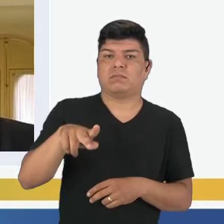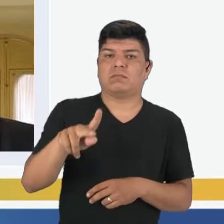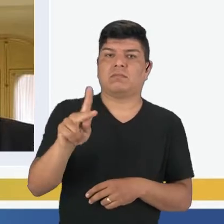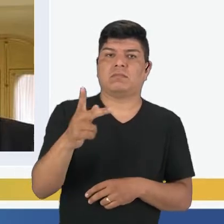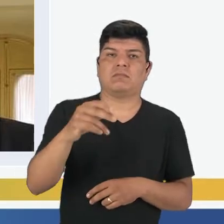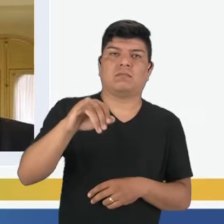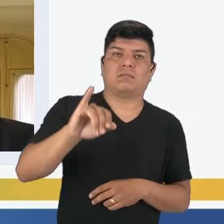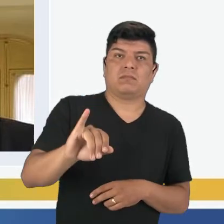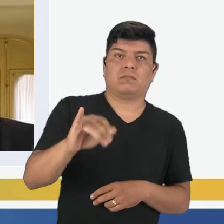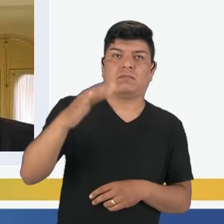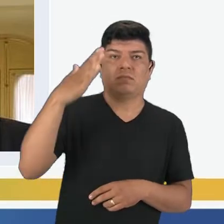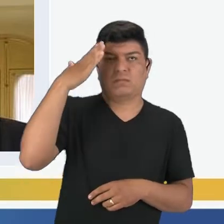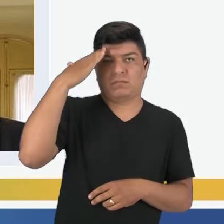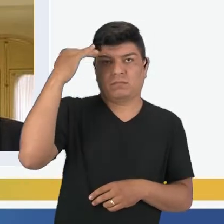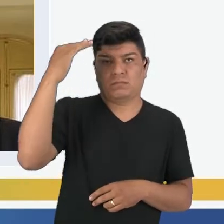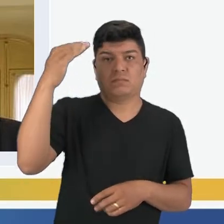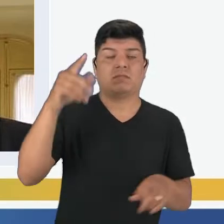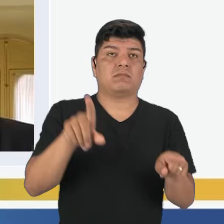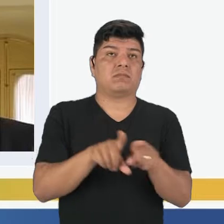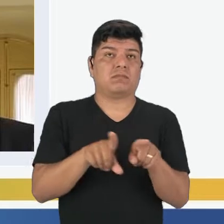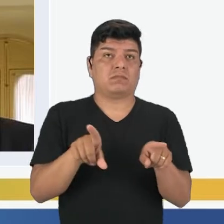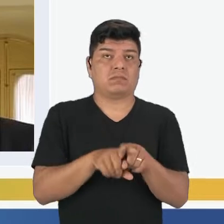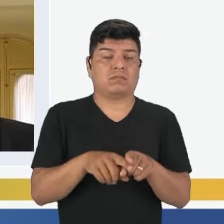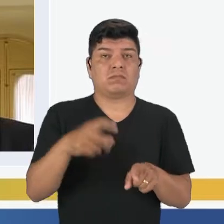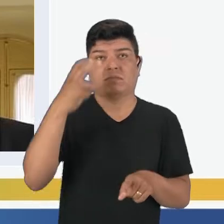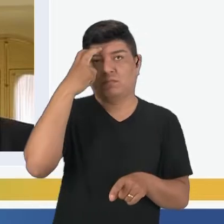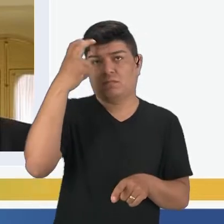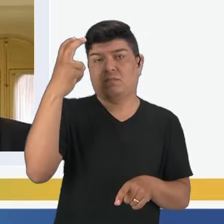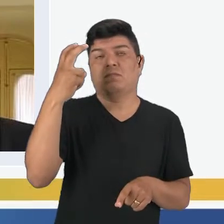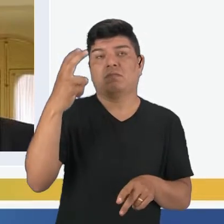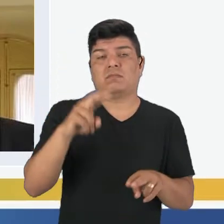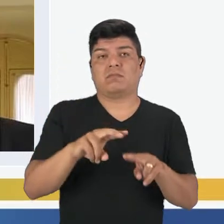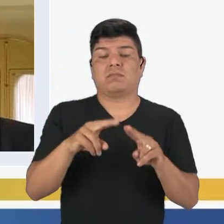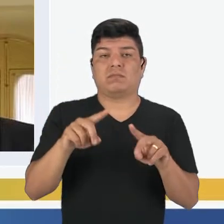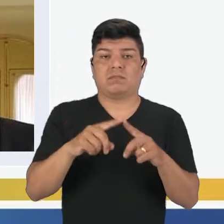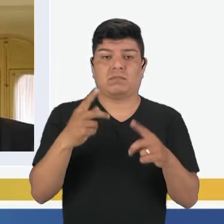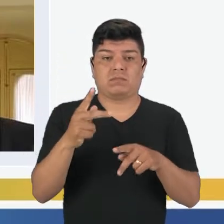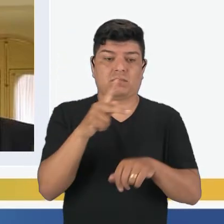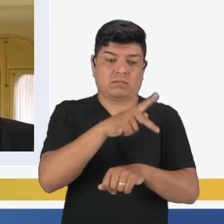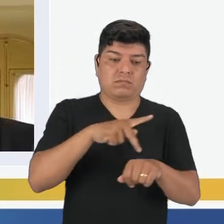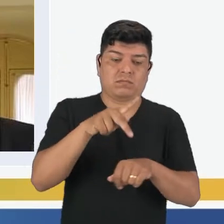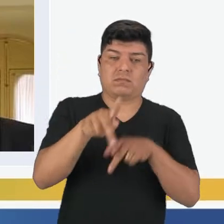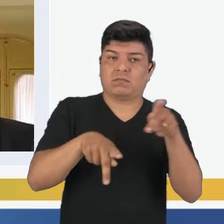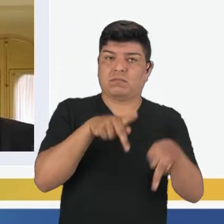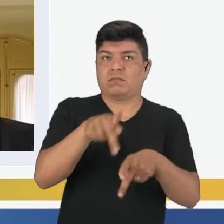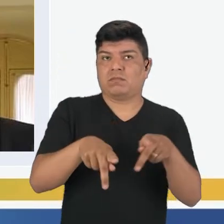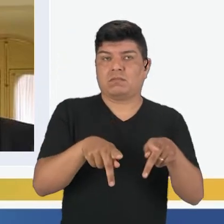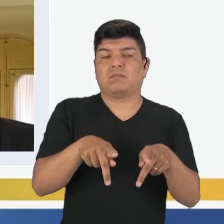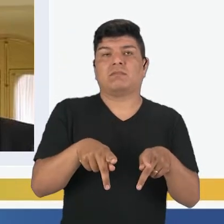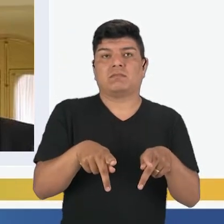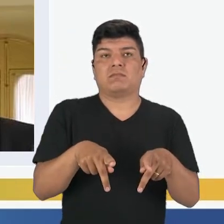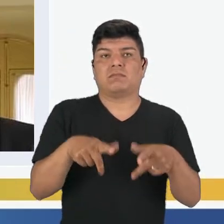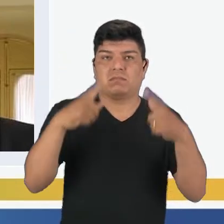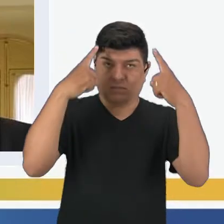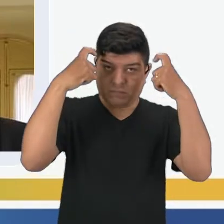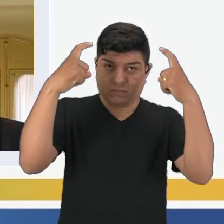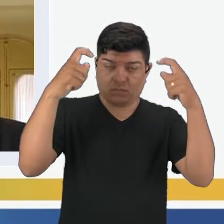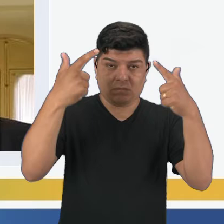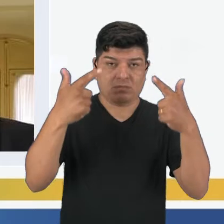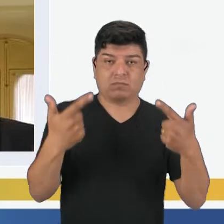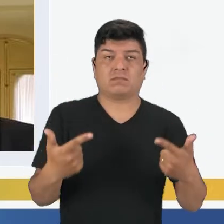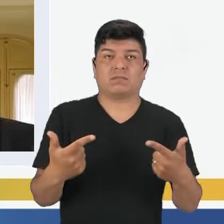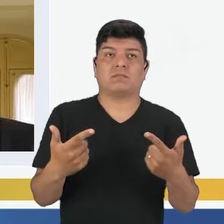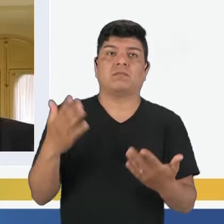sua sabedoria e pela sua luta, sim, pela independência do seu povo, mas não de um modo violento, né? Então Dalai Lama,